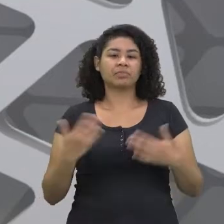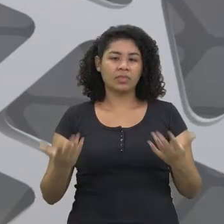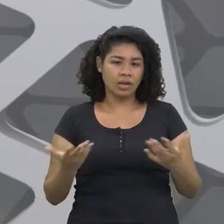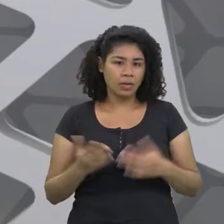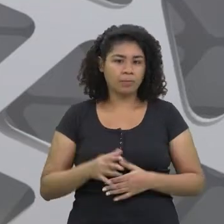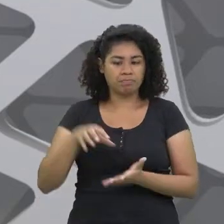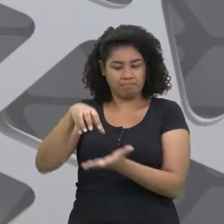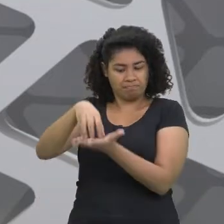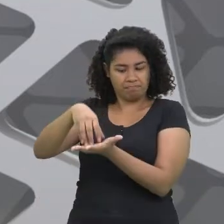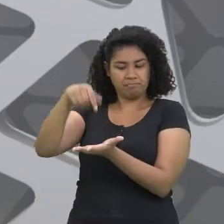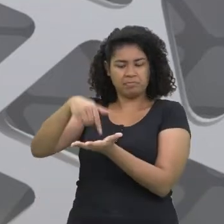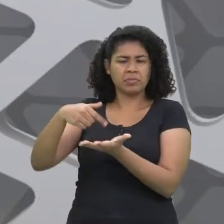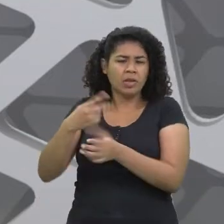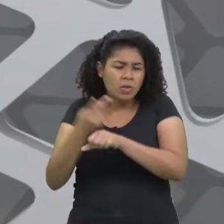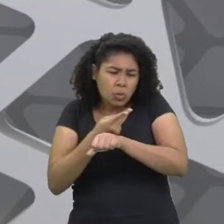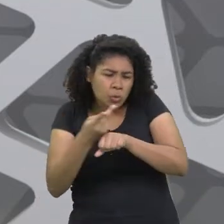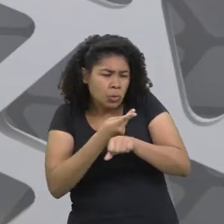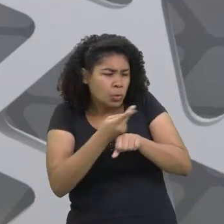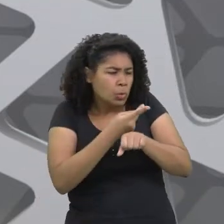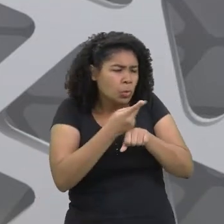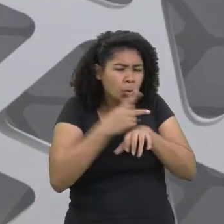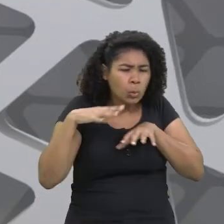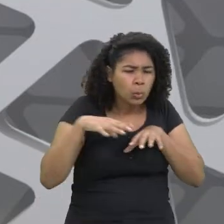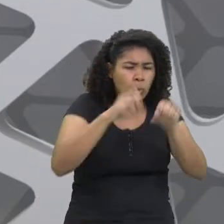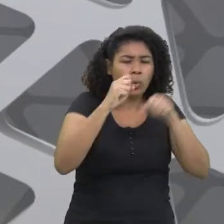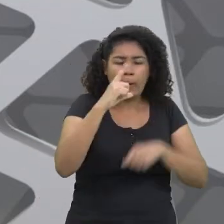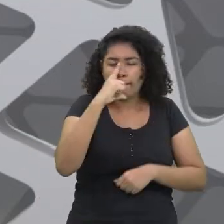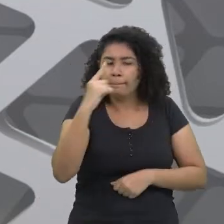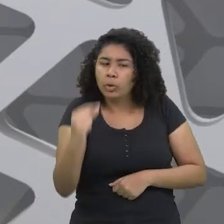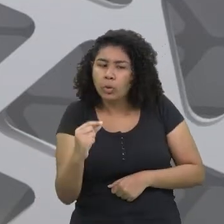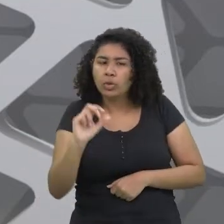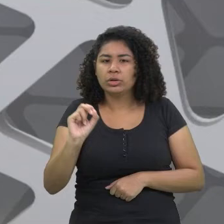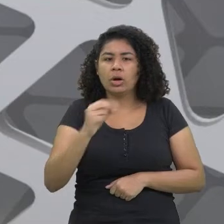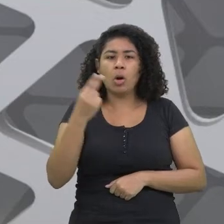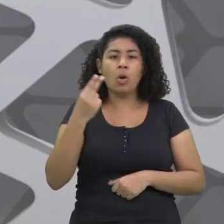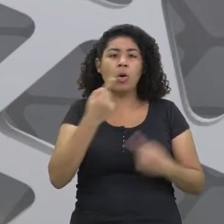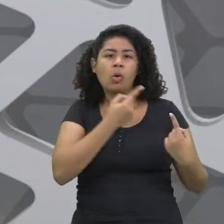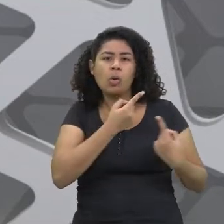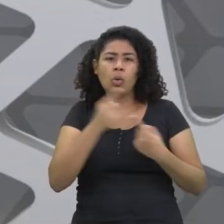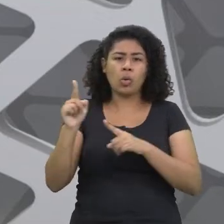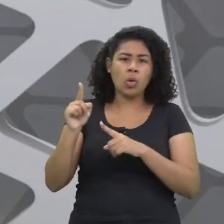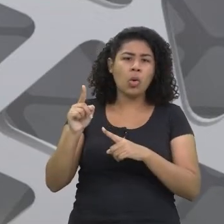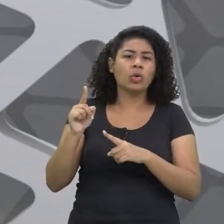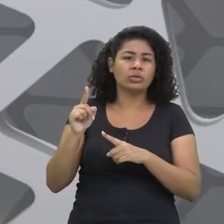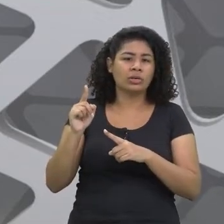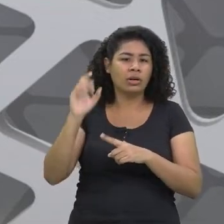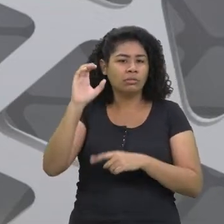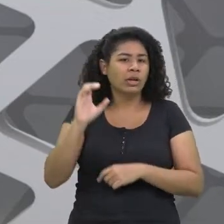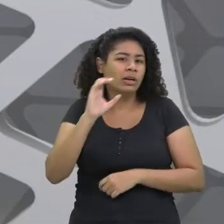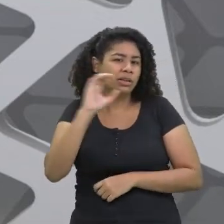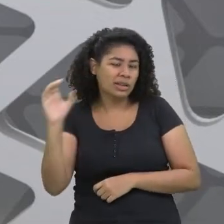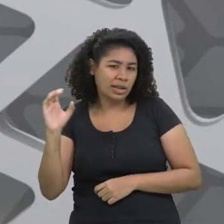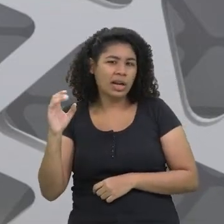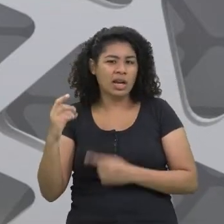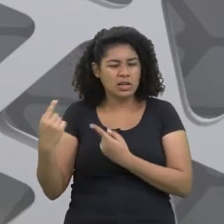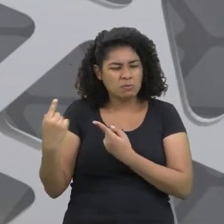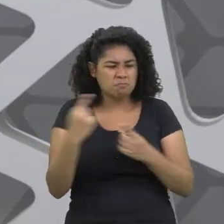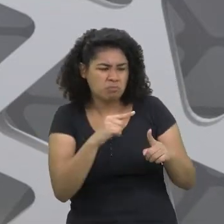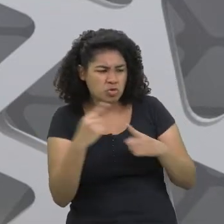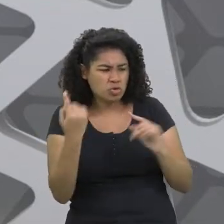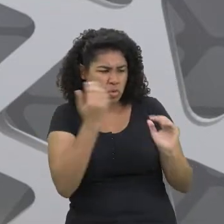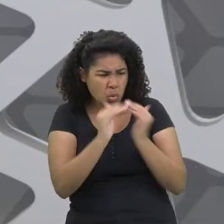os hereges, que caçava as bruxas, qualquer pessoa que era acusada de estar destoando ali,